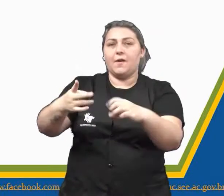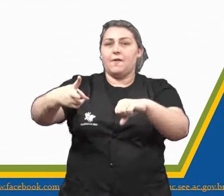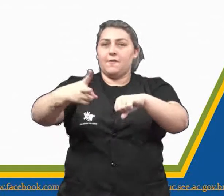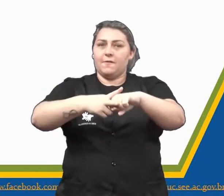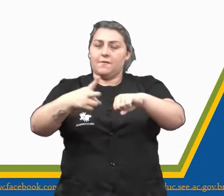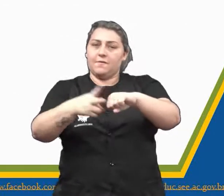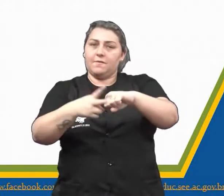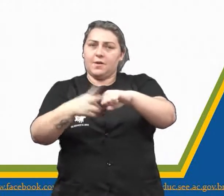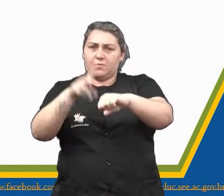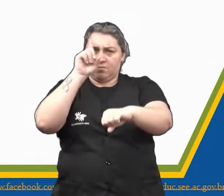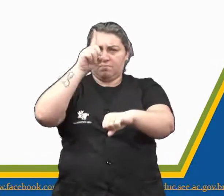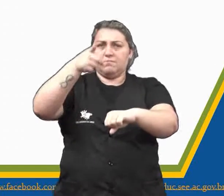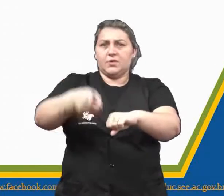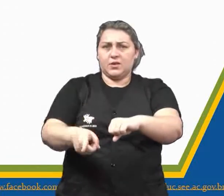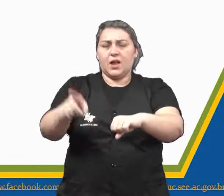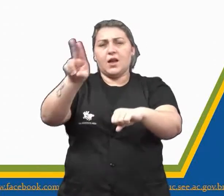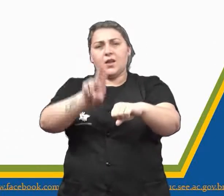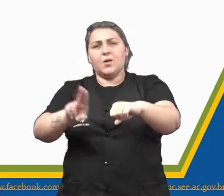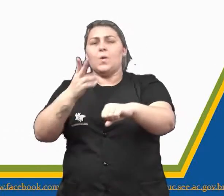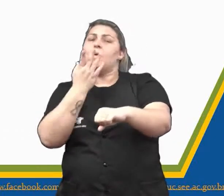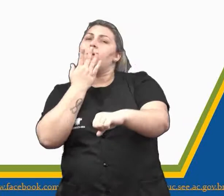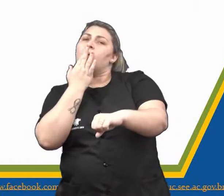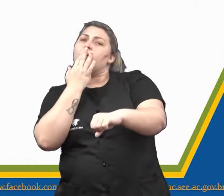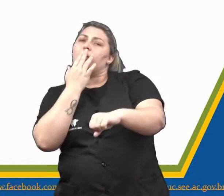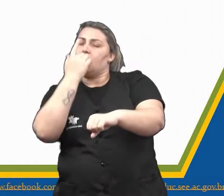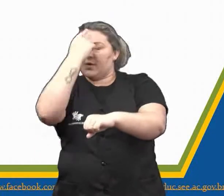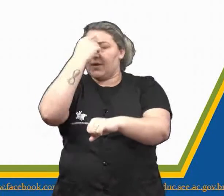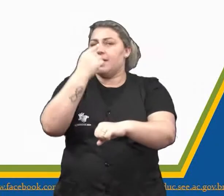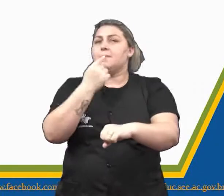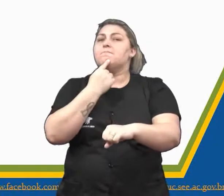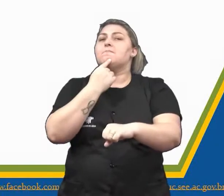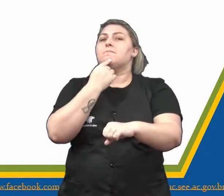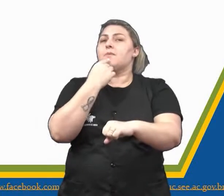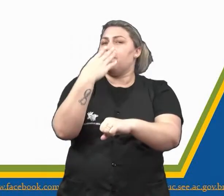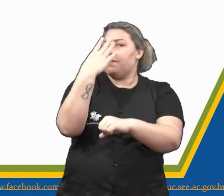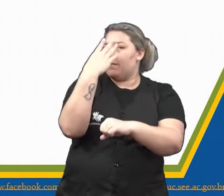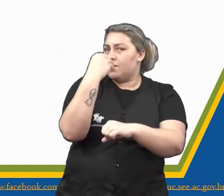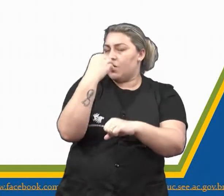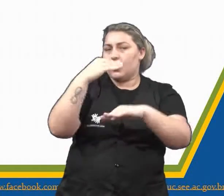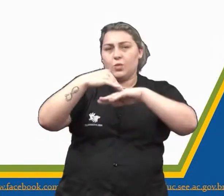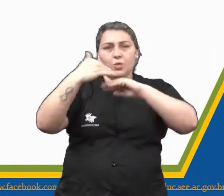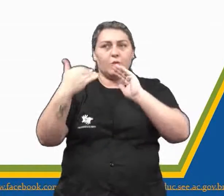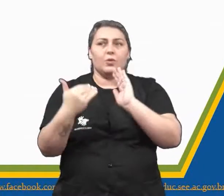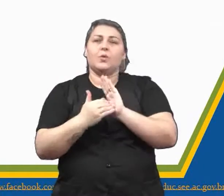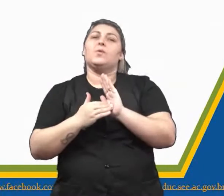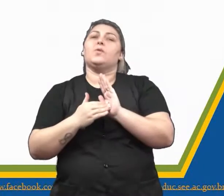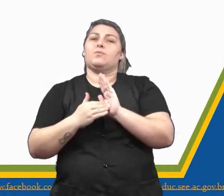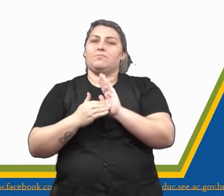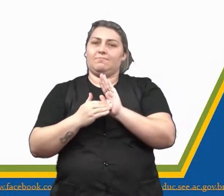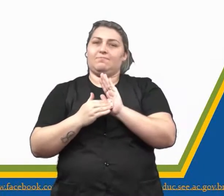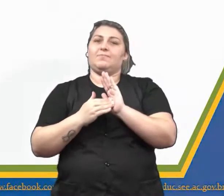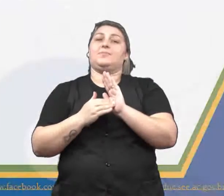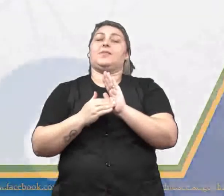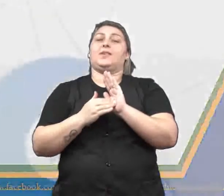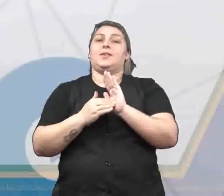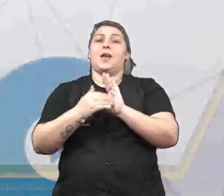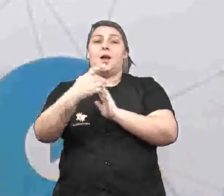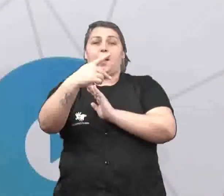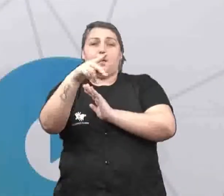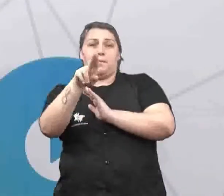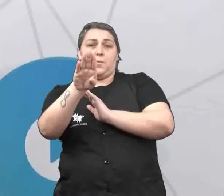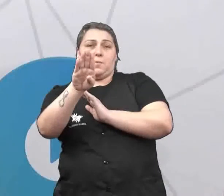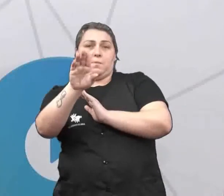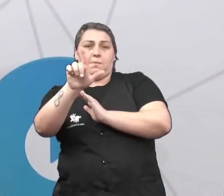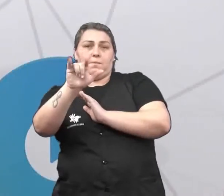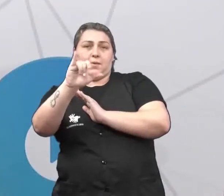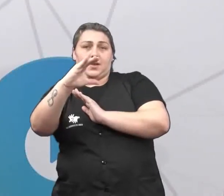modo imperativo. E uso de cores, imagens, fotografias, tudo para tornar essa publicidade mais atrativa